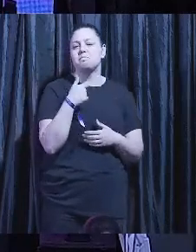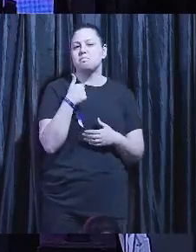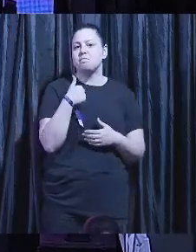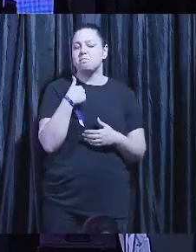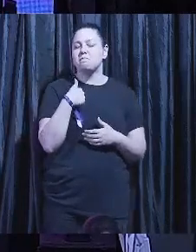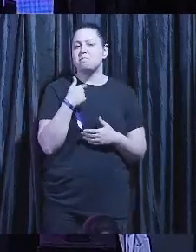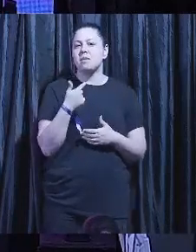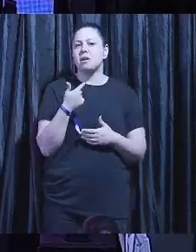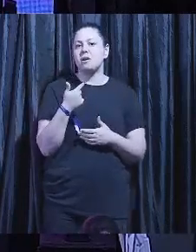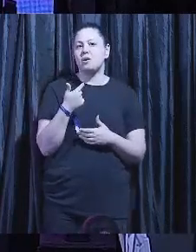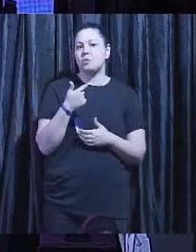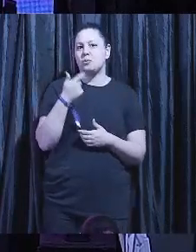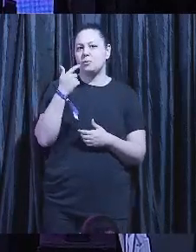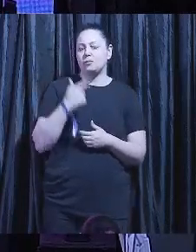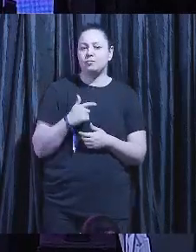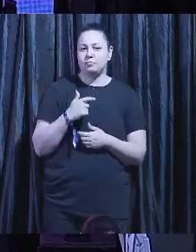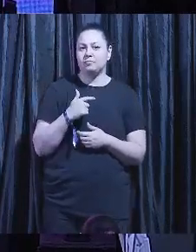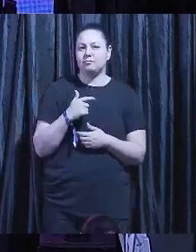Sou